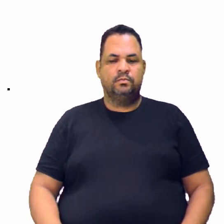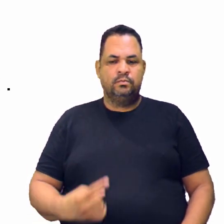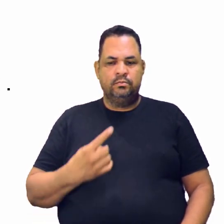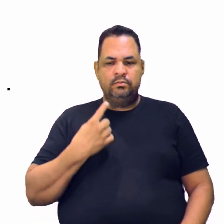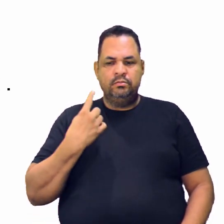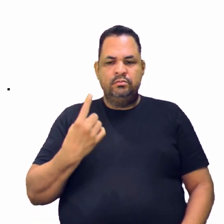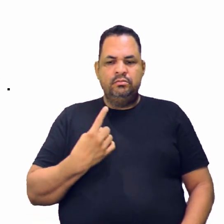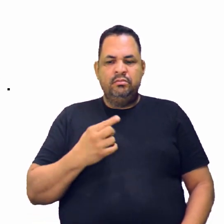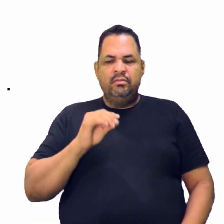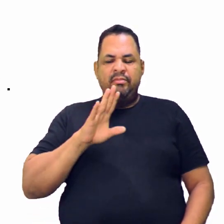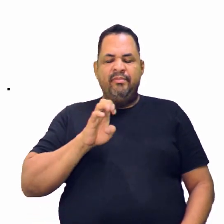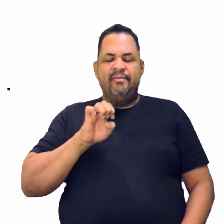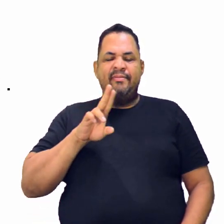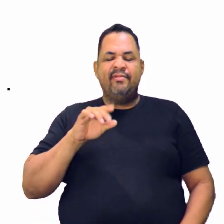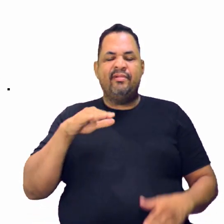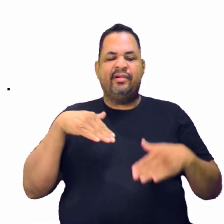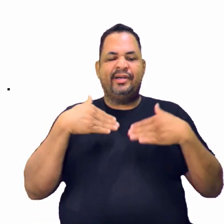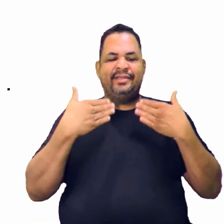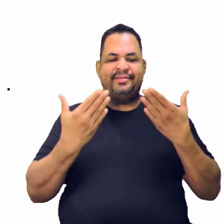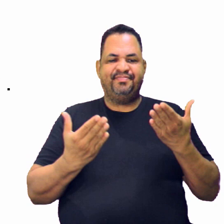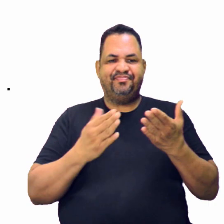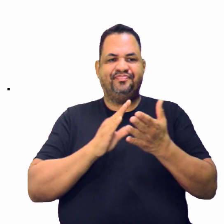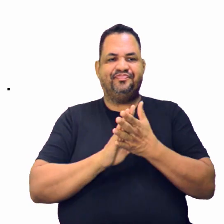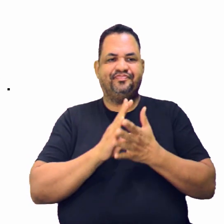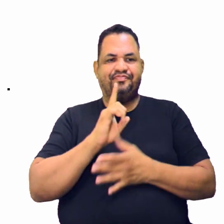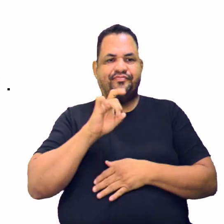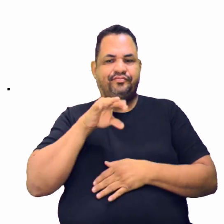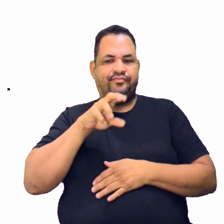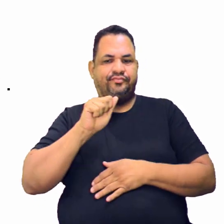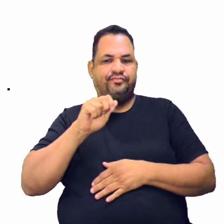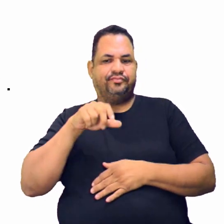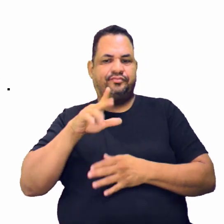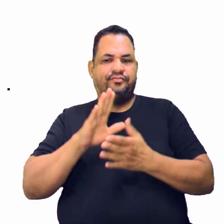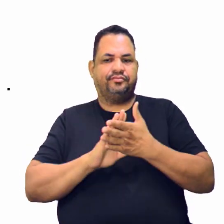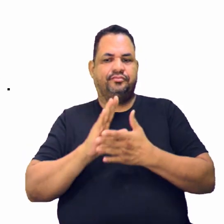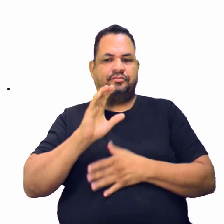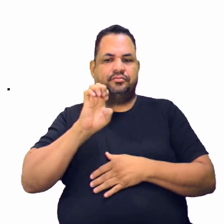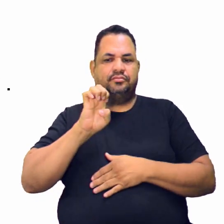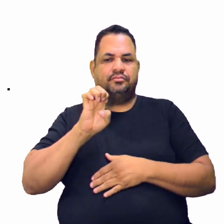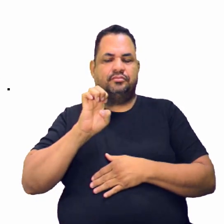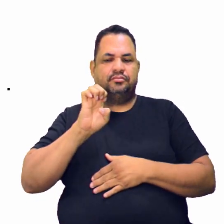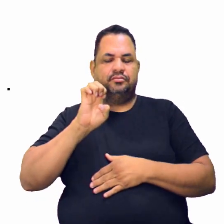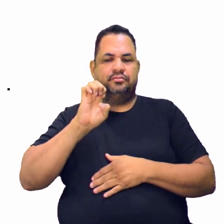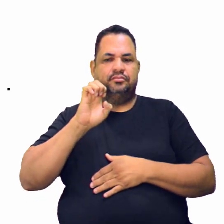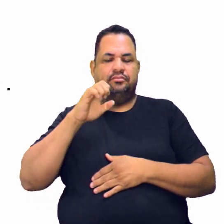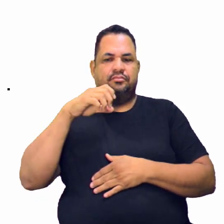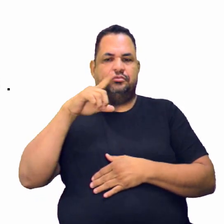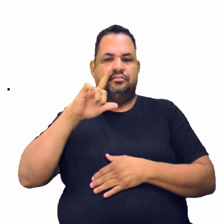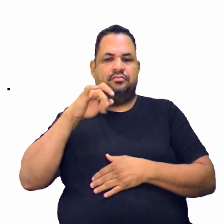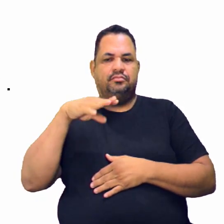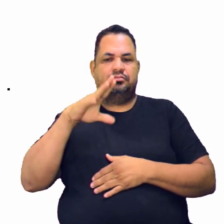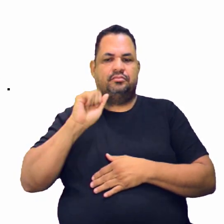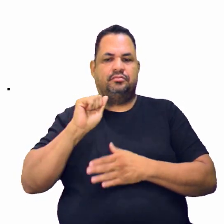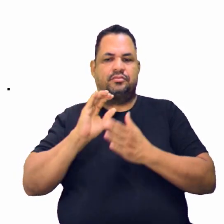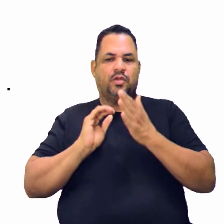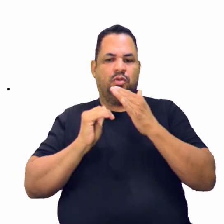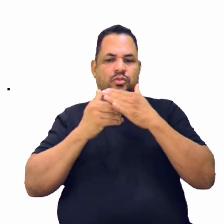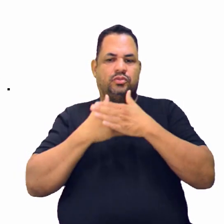é desinencial. Quando falar desinencial, elíptico, né?